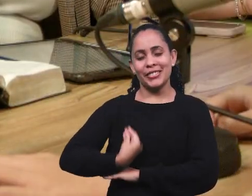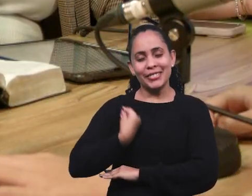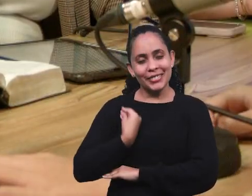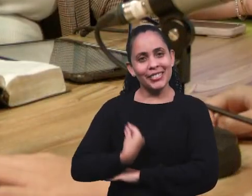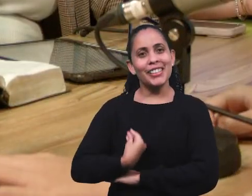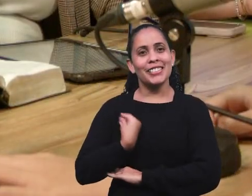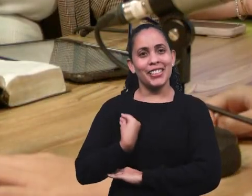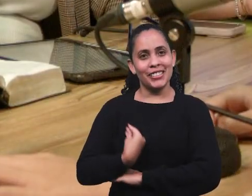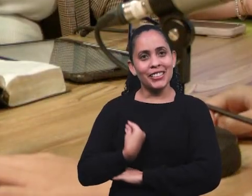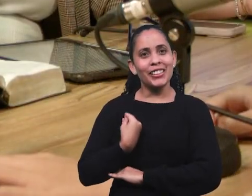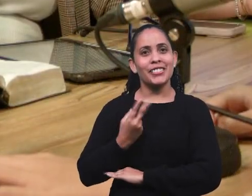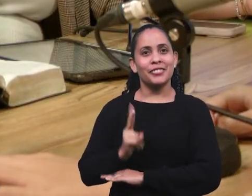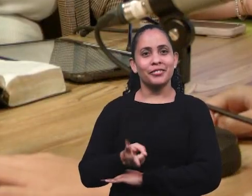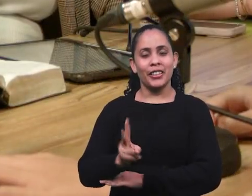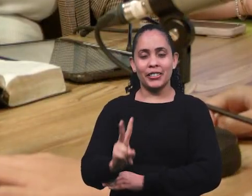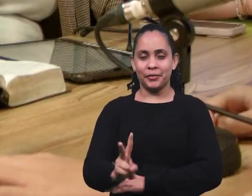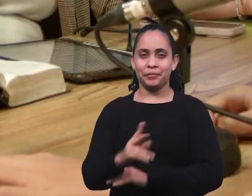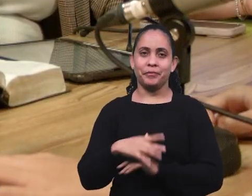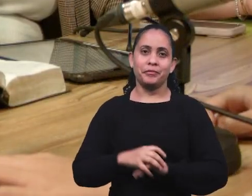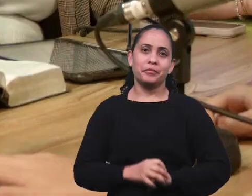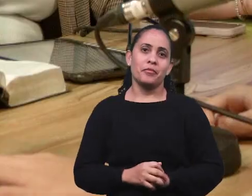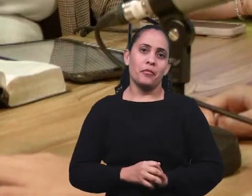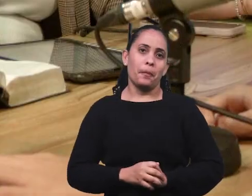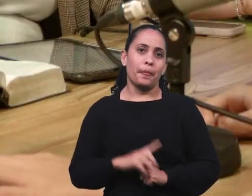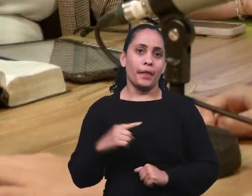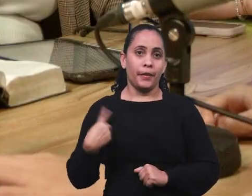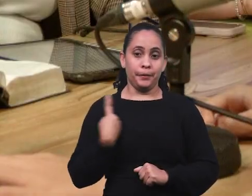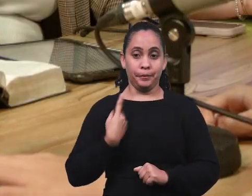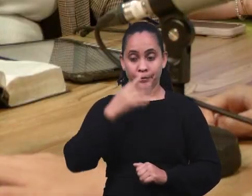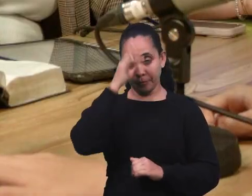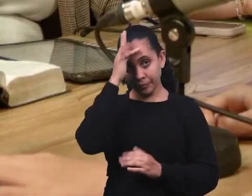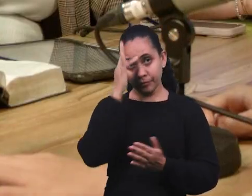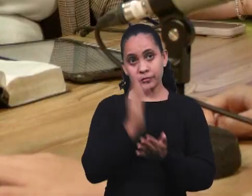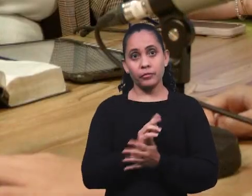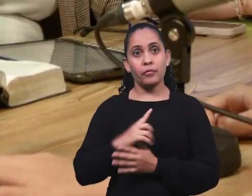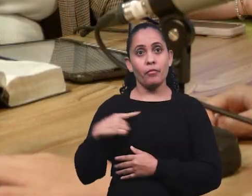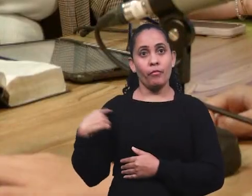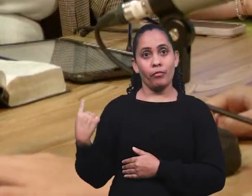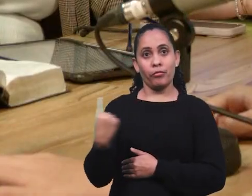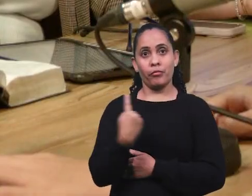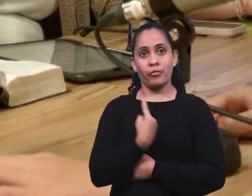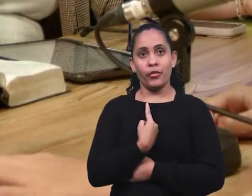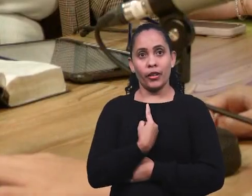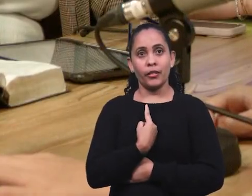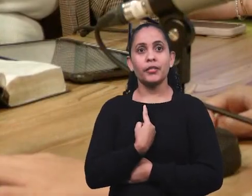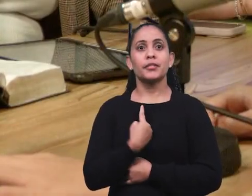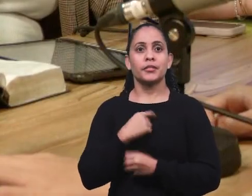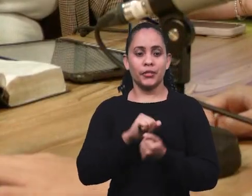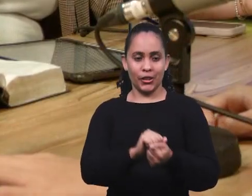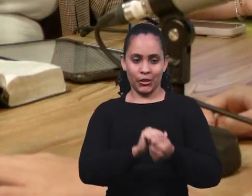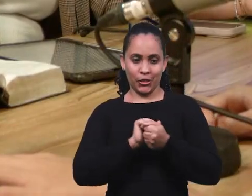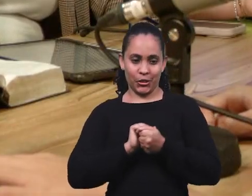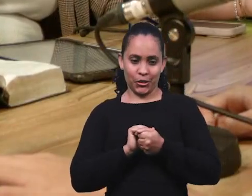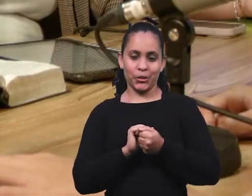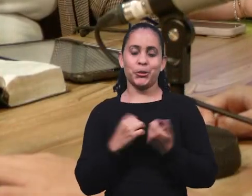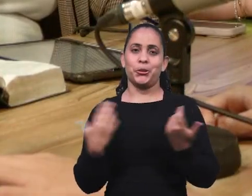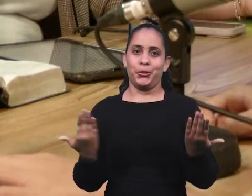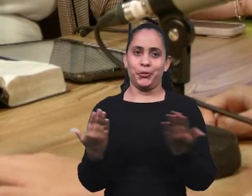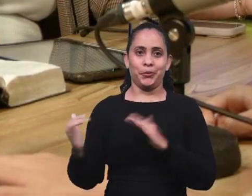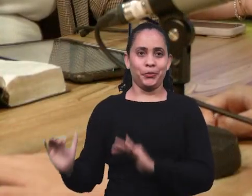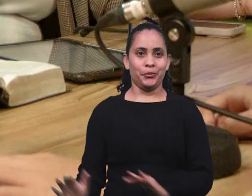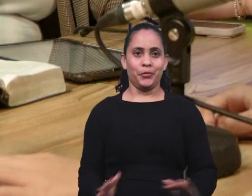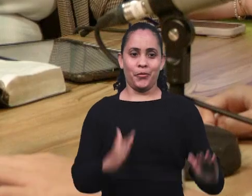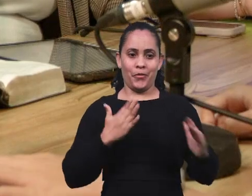edificam, marcam para sempre a nossa vida, para a nossa fé e também para quem nos cerca, Nos cerca,